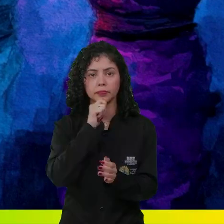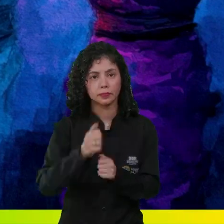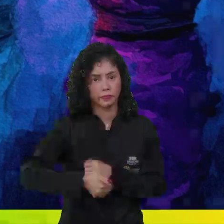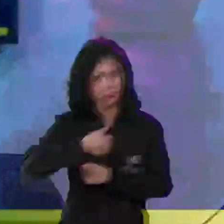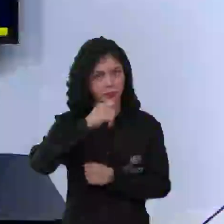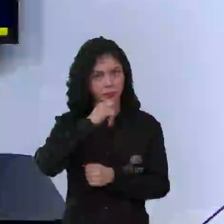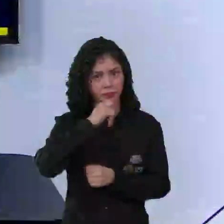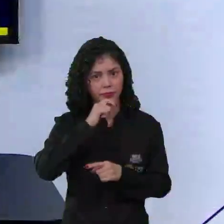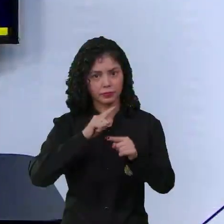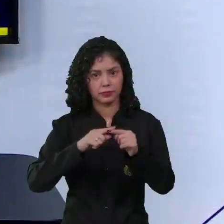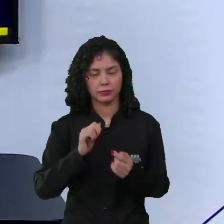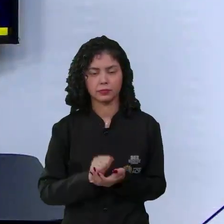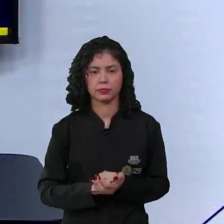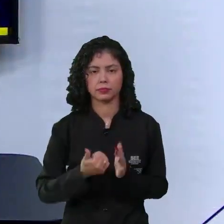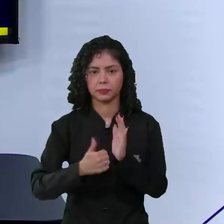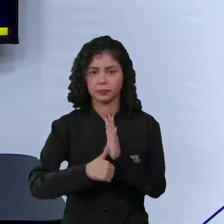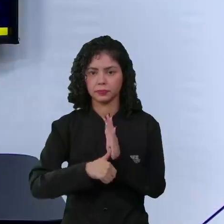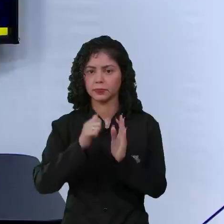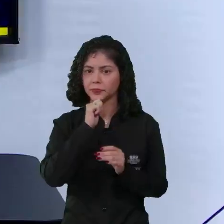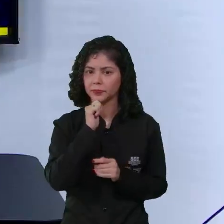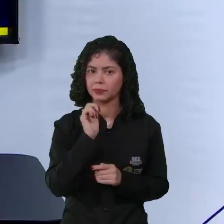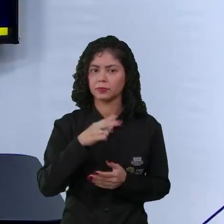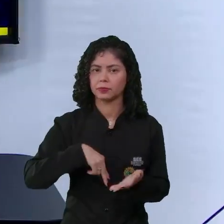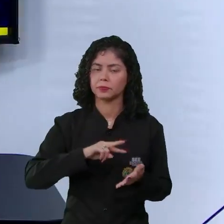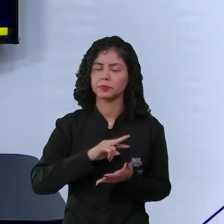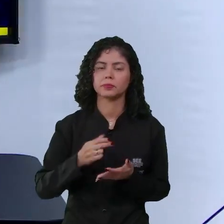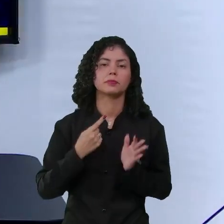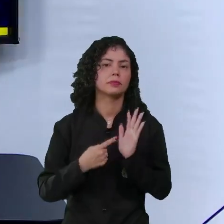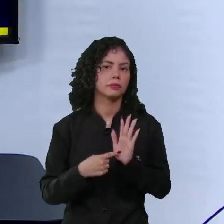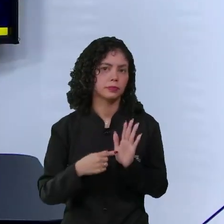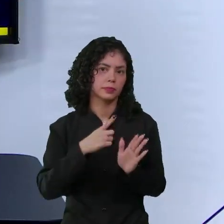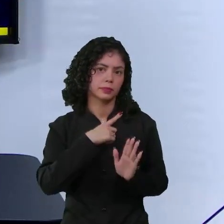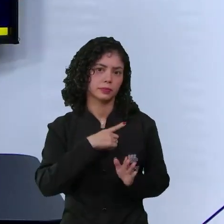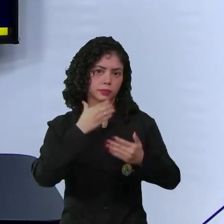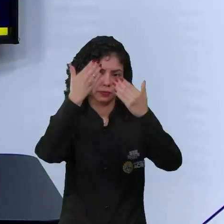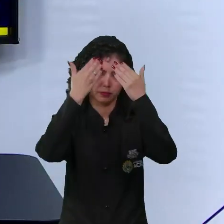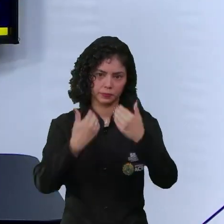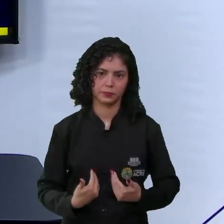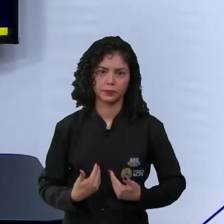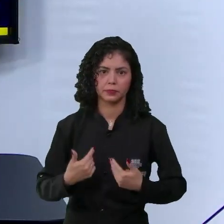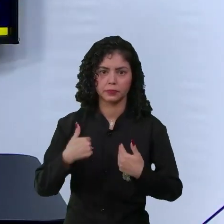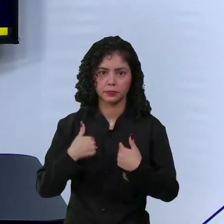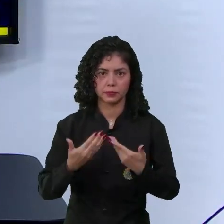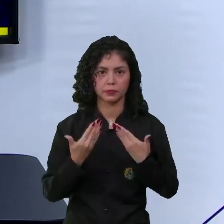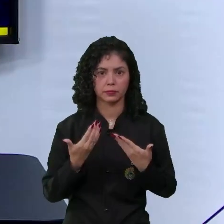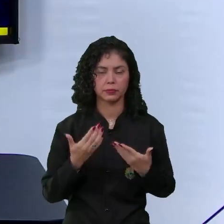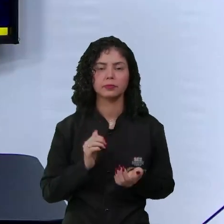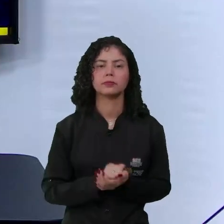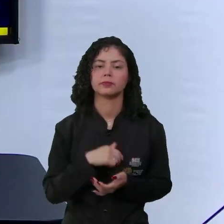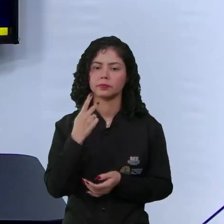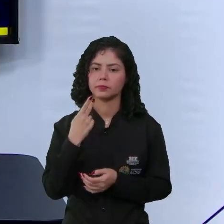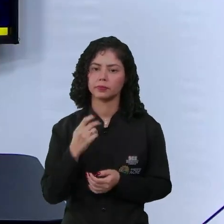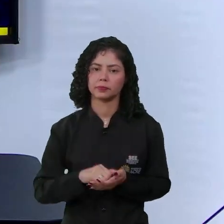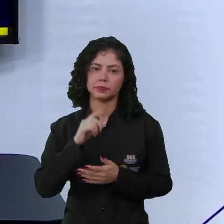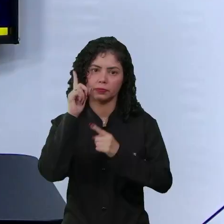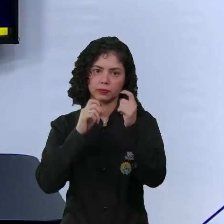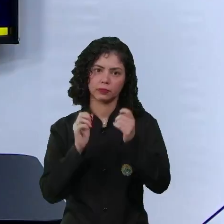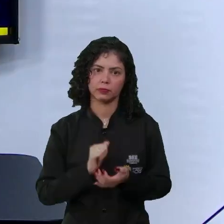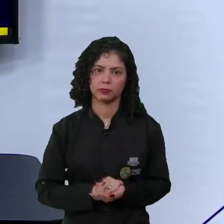afirmação identitária. Eu danço, eu existo e eu sou porque eu danço, eu falo, eu